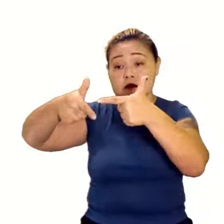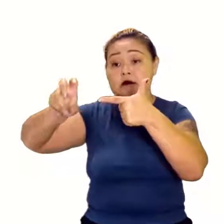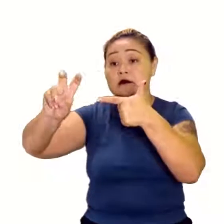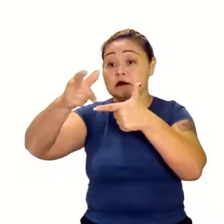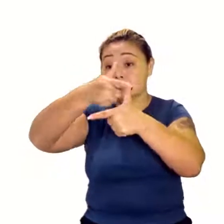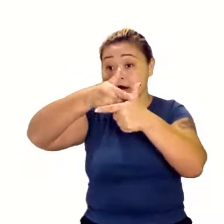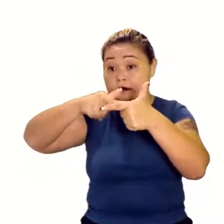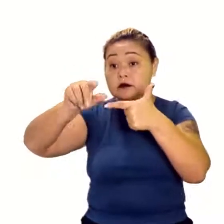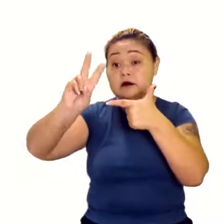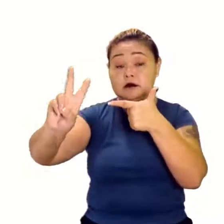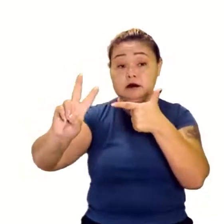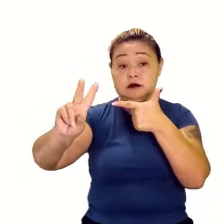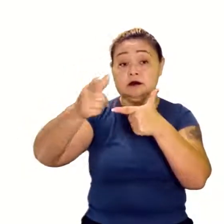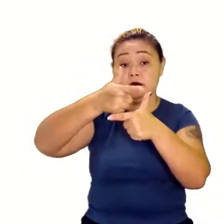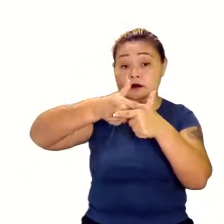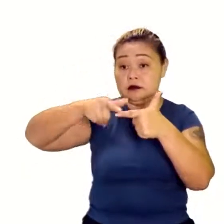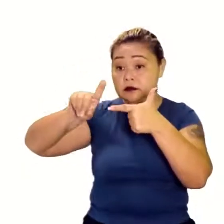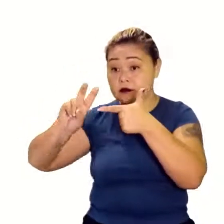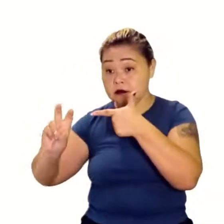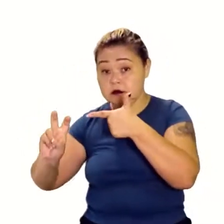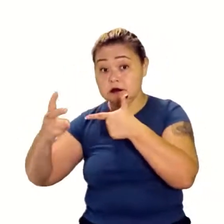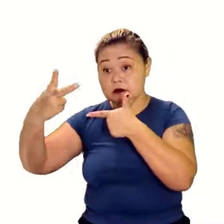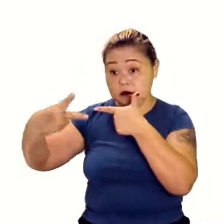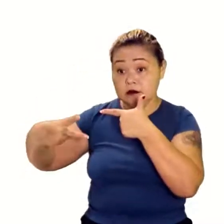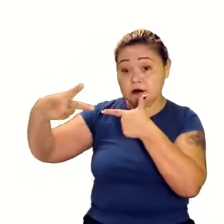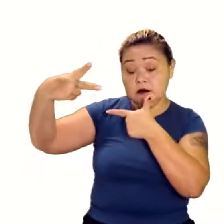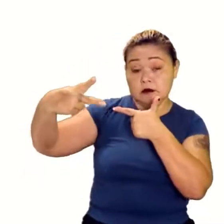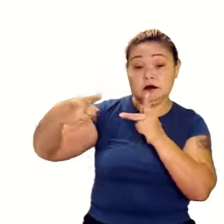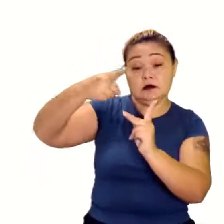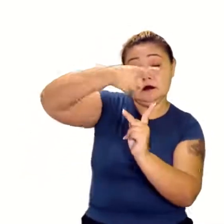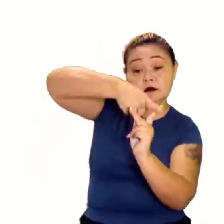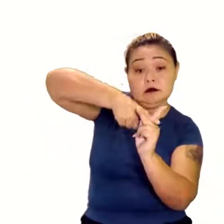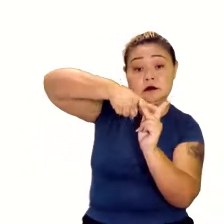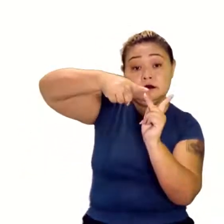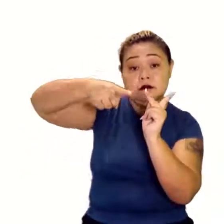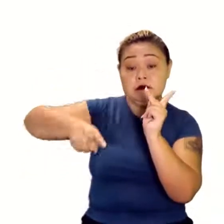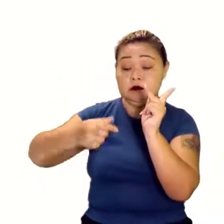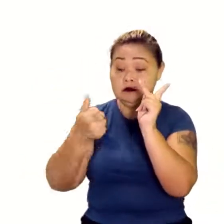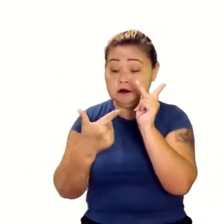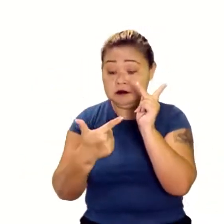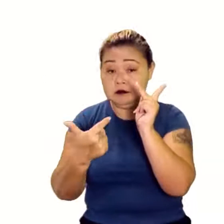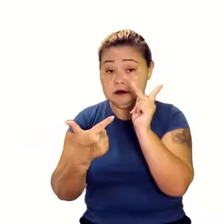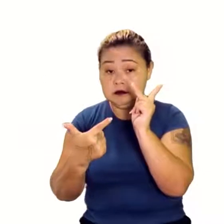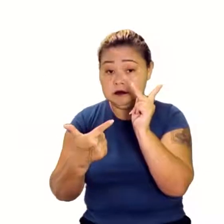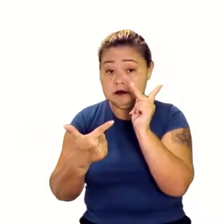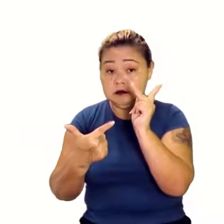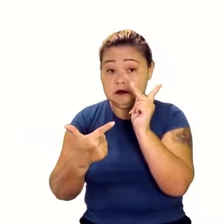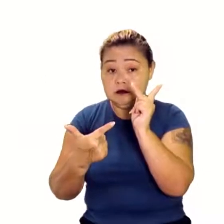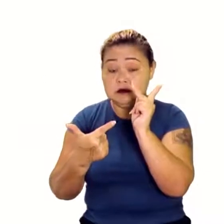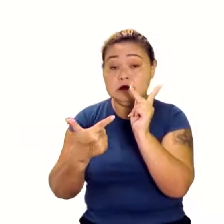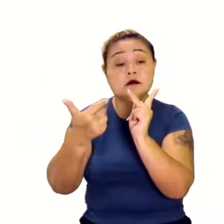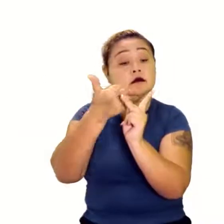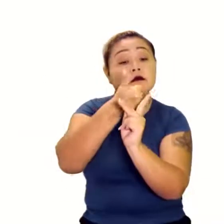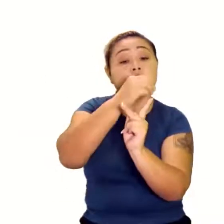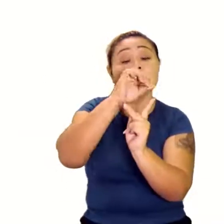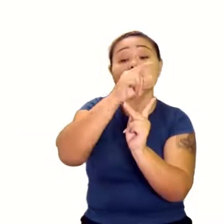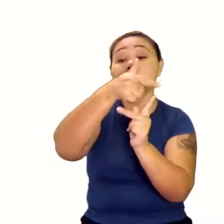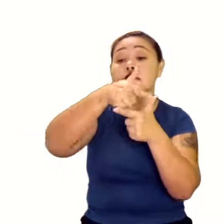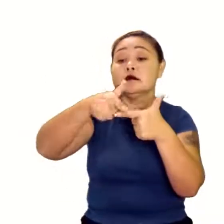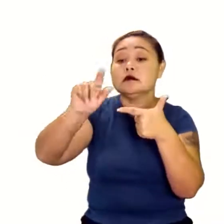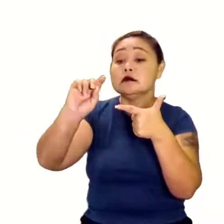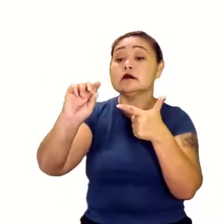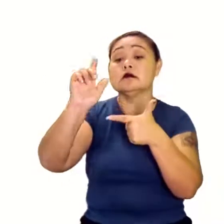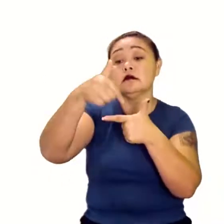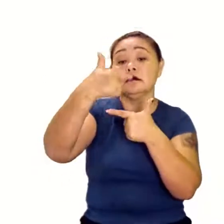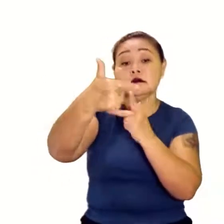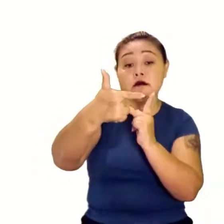até. Dividir por 5 aqui, divide por 5 aqui, né? Isso. Então eu tenho que a raiz de 12, raiz o quê? 10 dividido por 5?